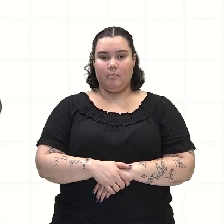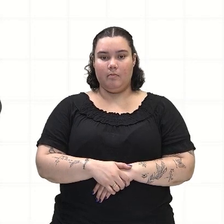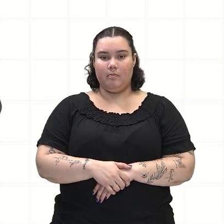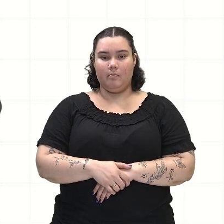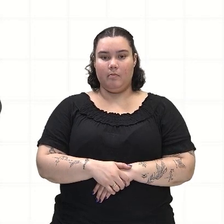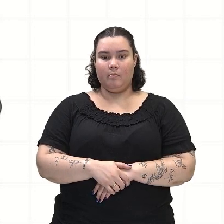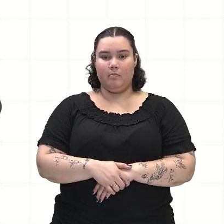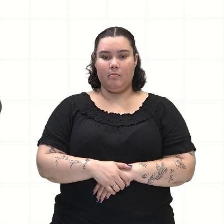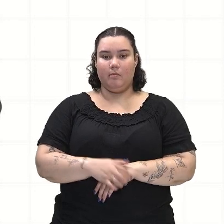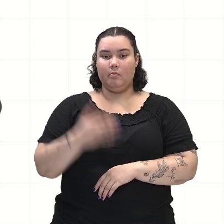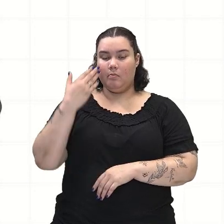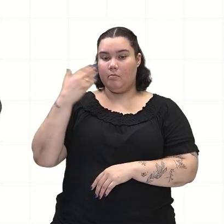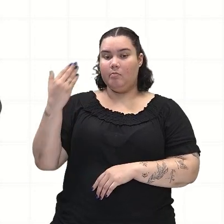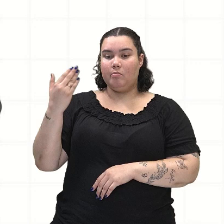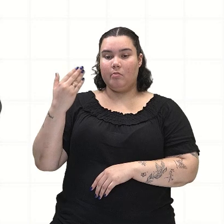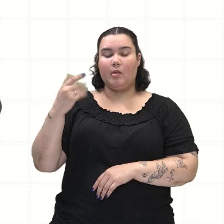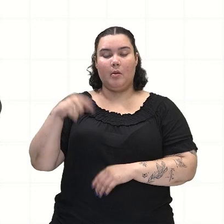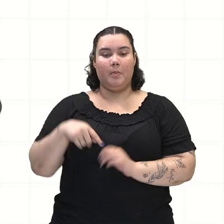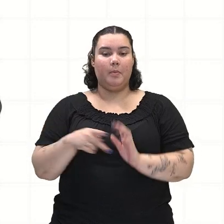Porém, as unidades,